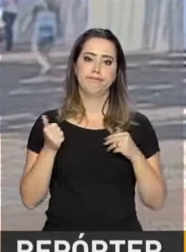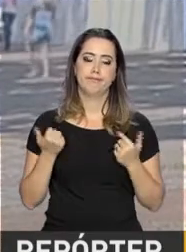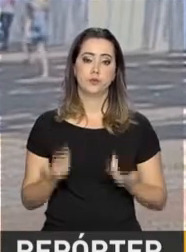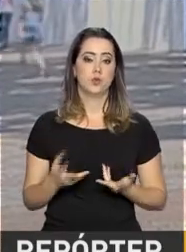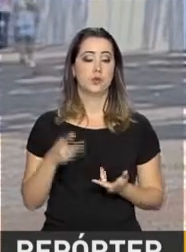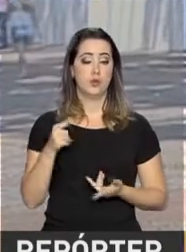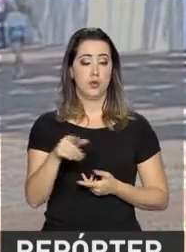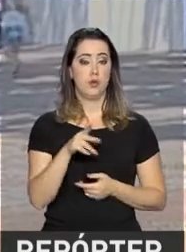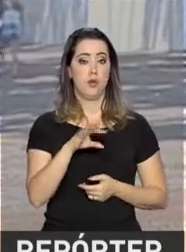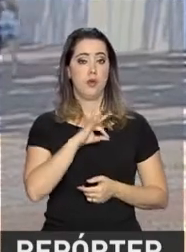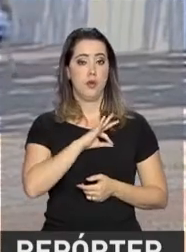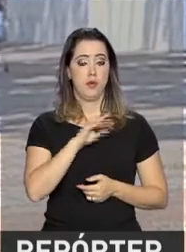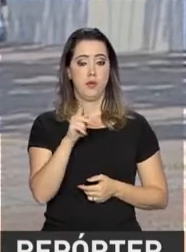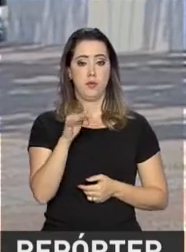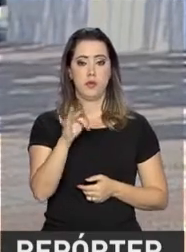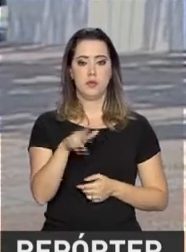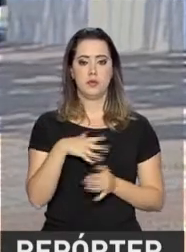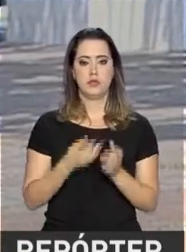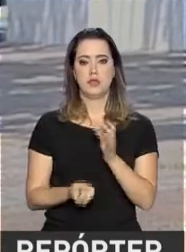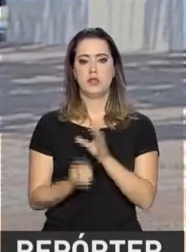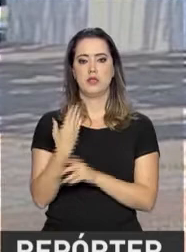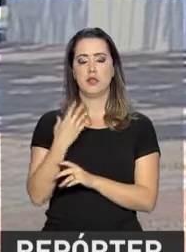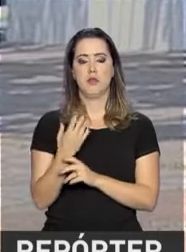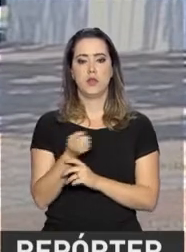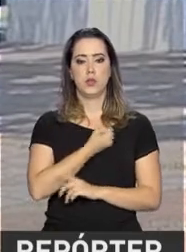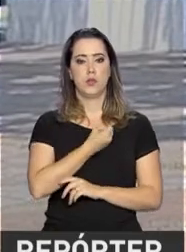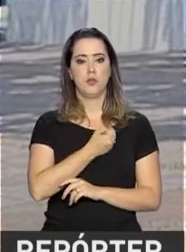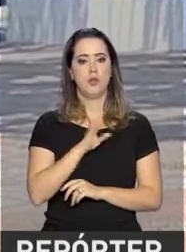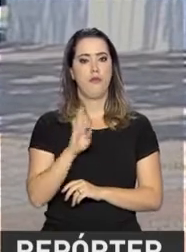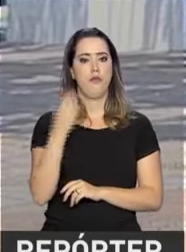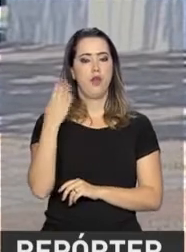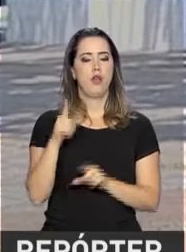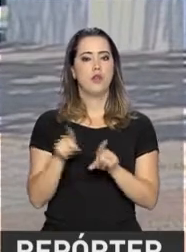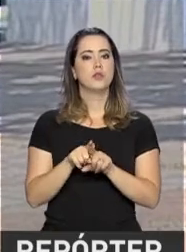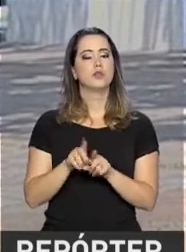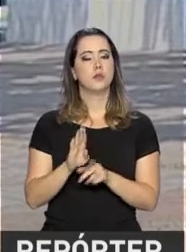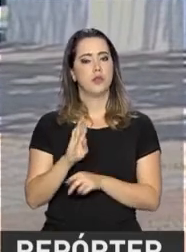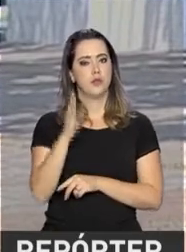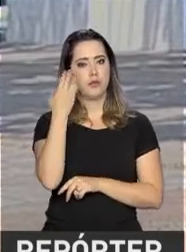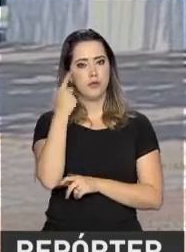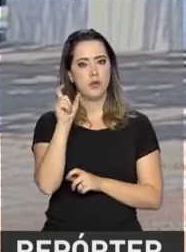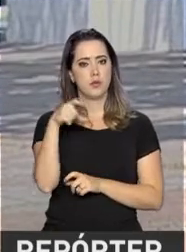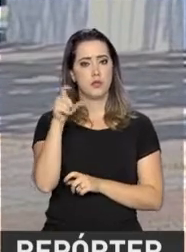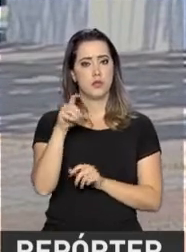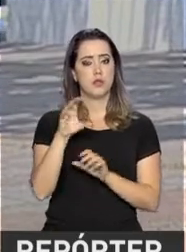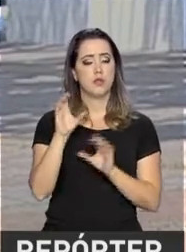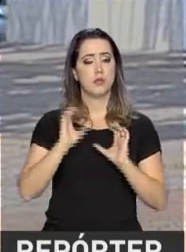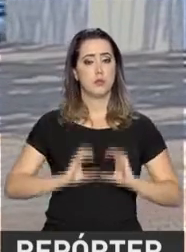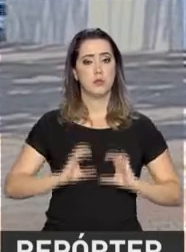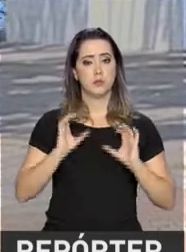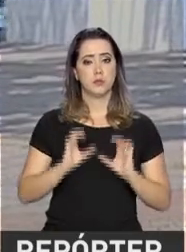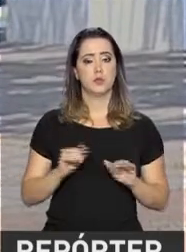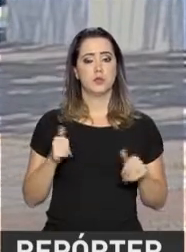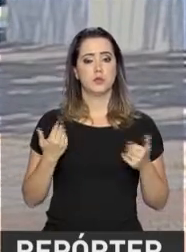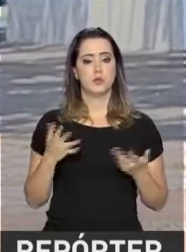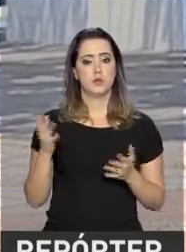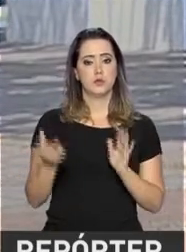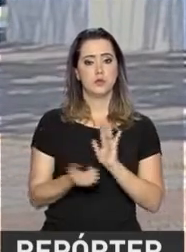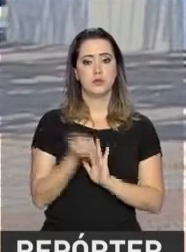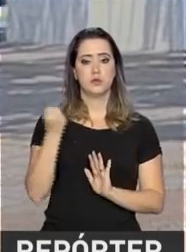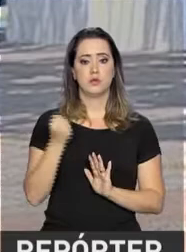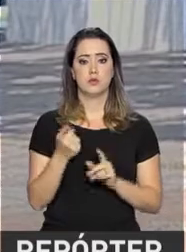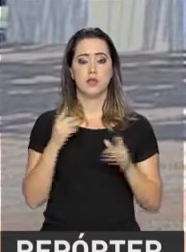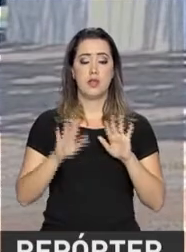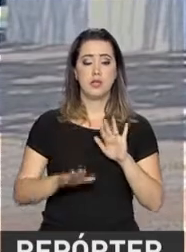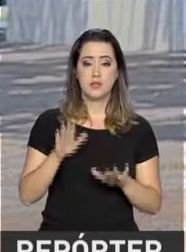os investigados criavam o número de perfis falsos que também falsificavam cartões cidadão com isso faziam saques em